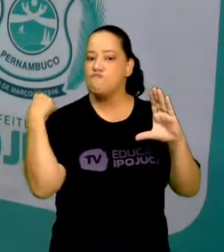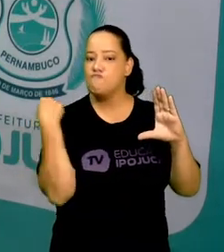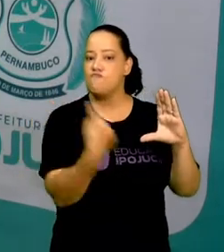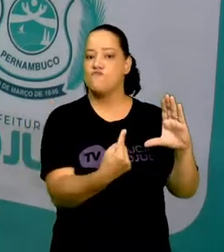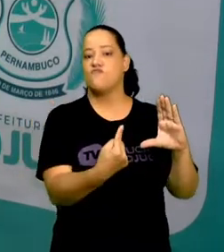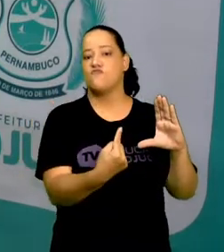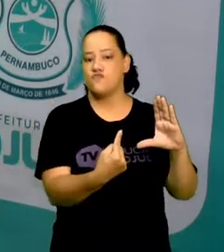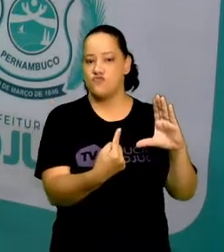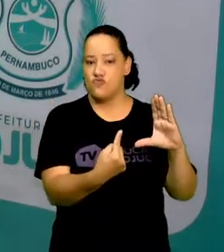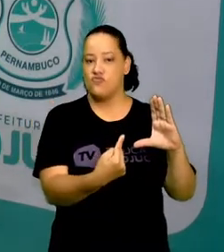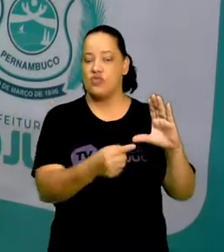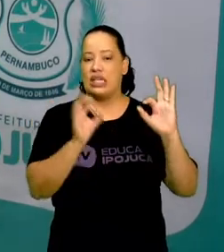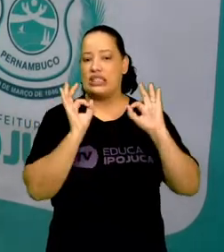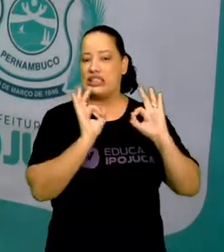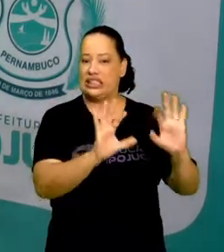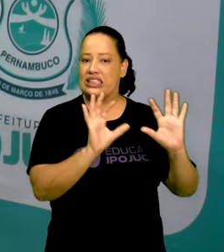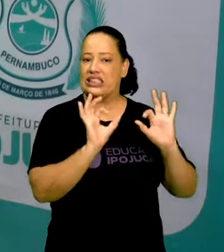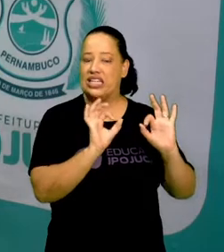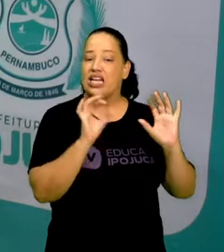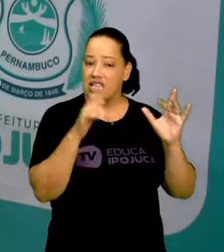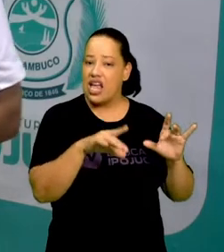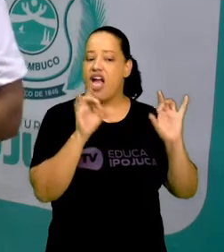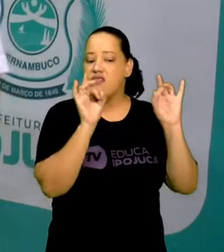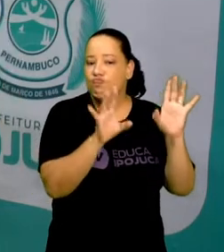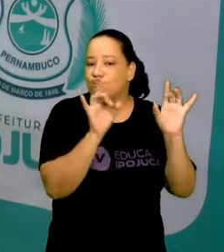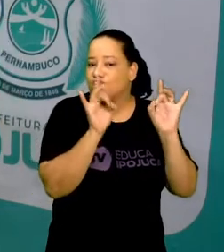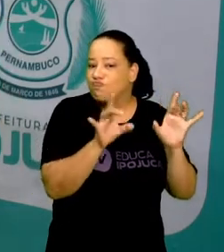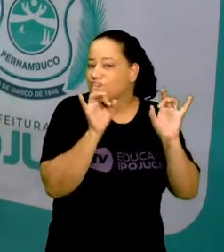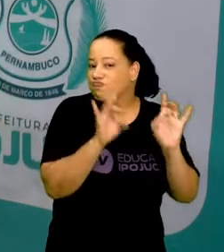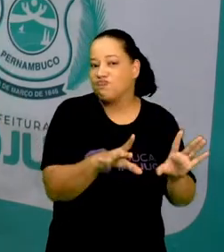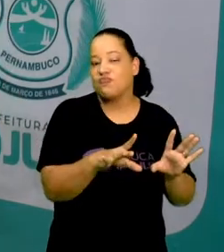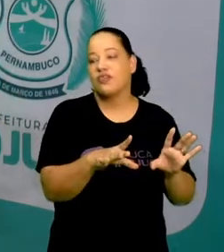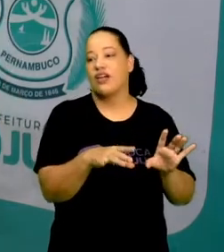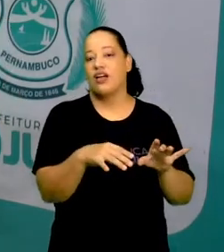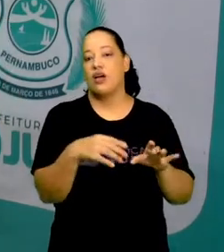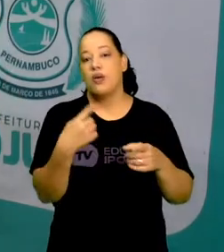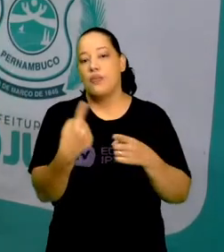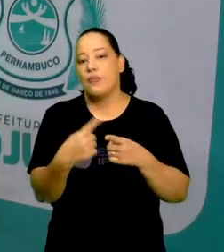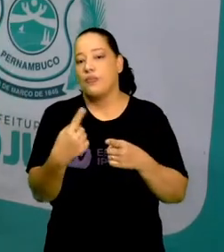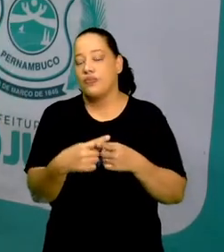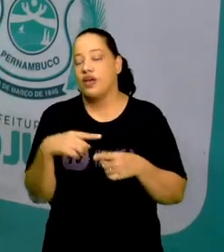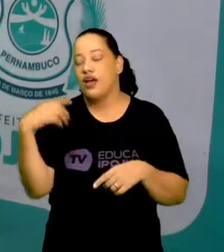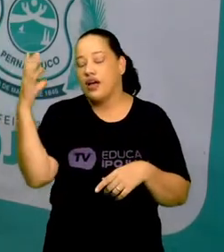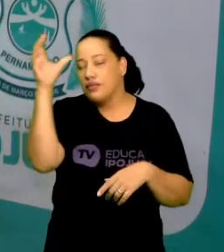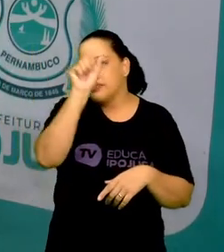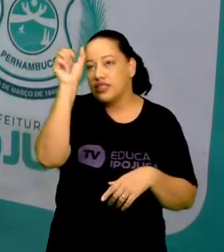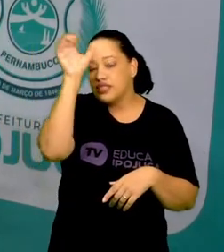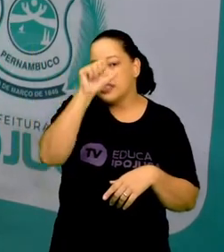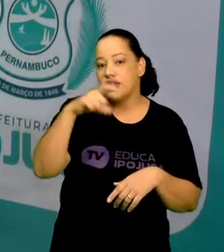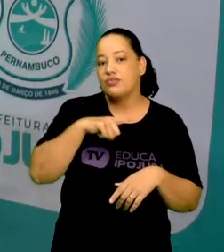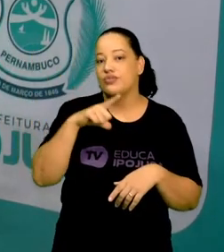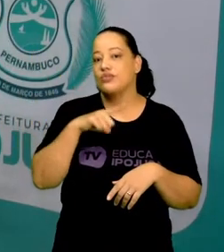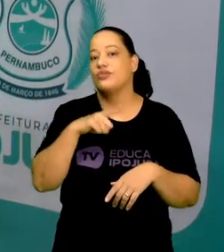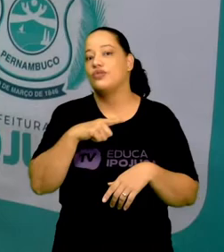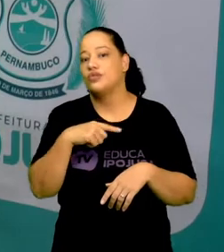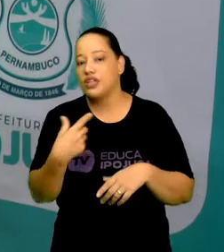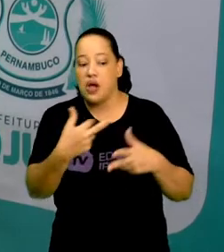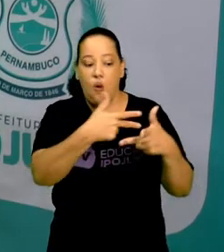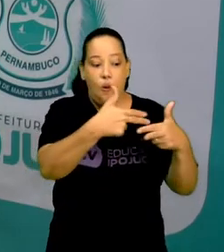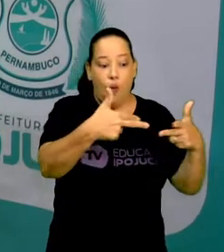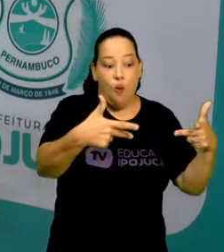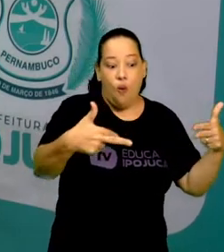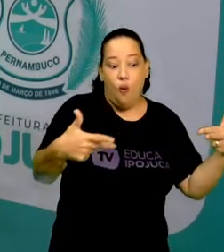muito peculiares, ou seja, só dele. Aprendemos que tem recursos no nosso planeta que, se